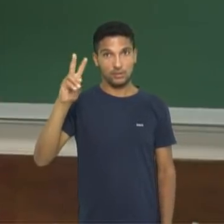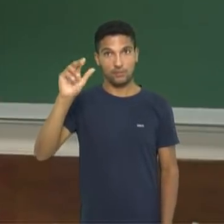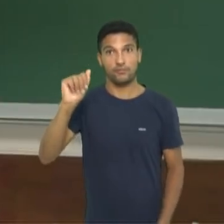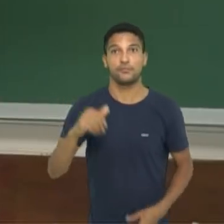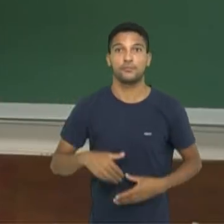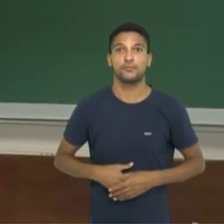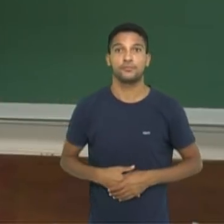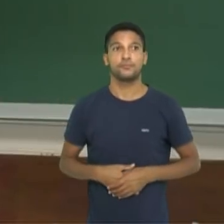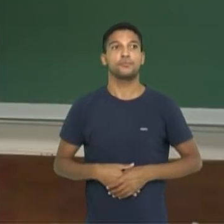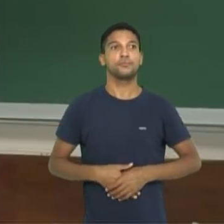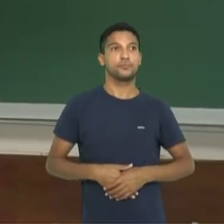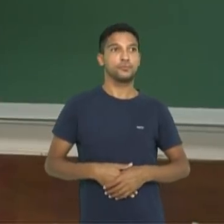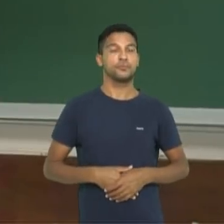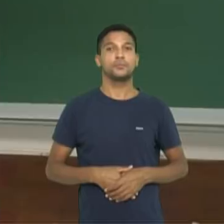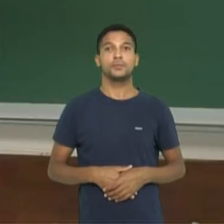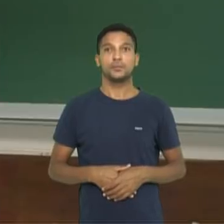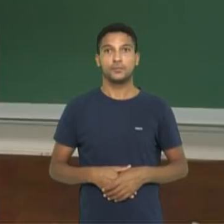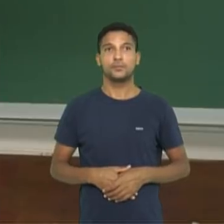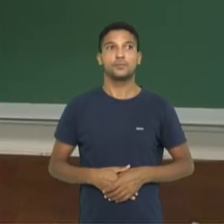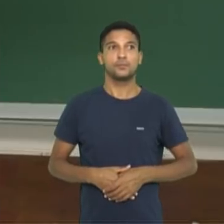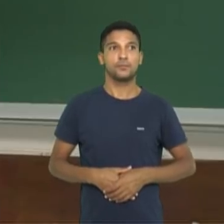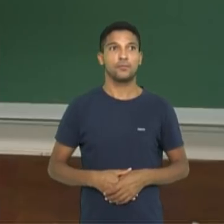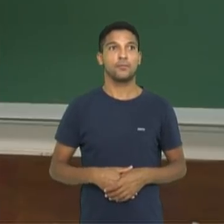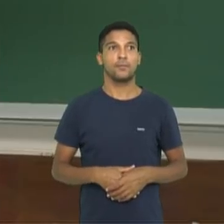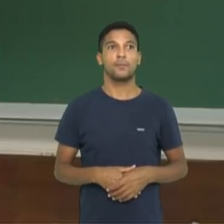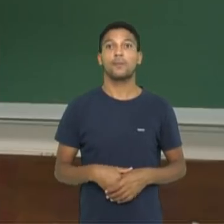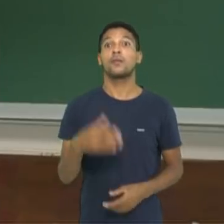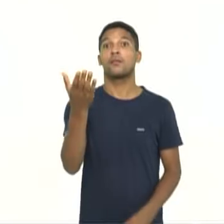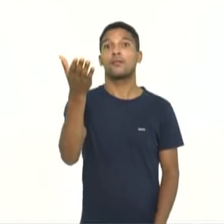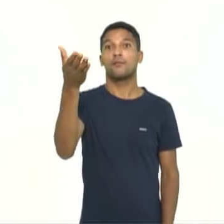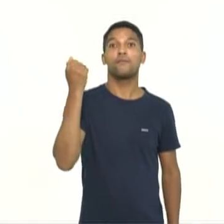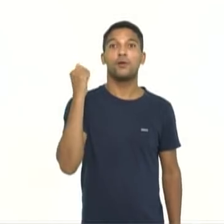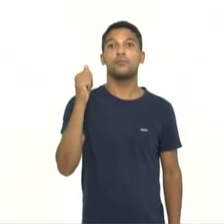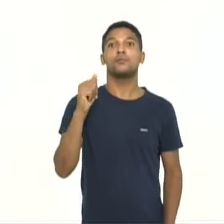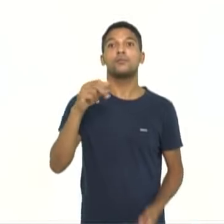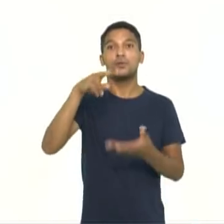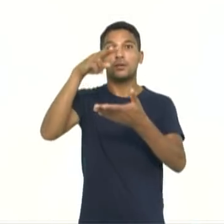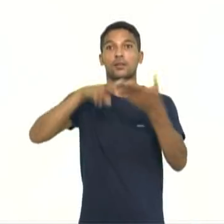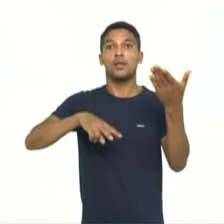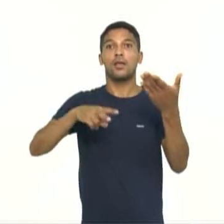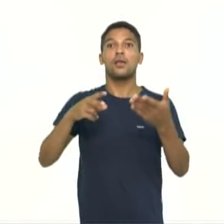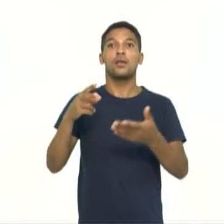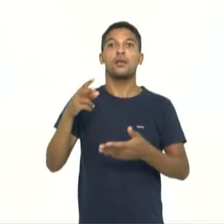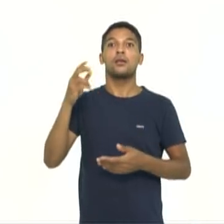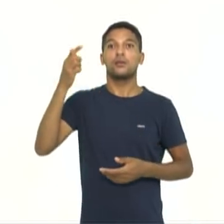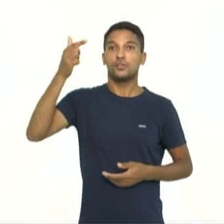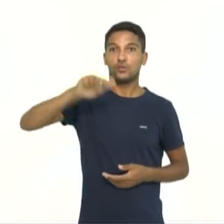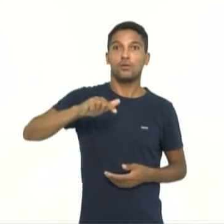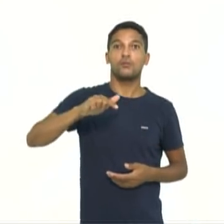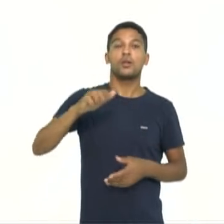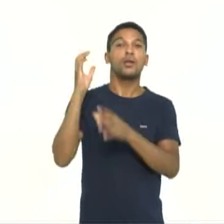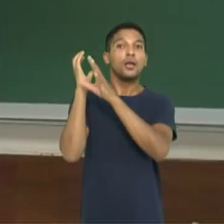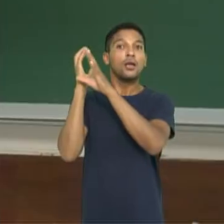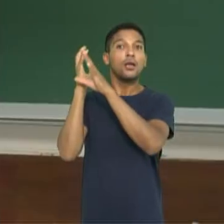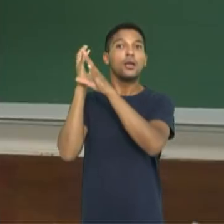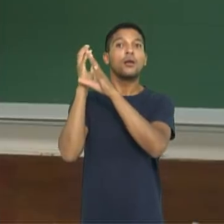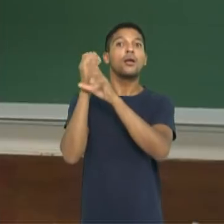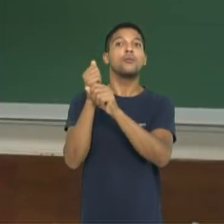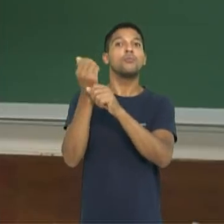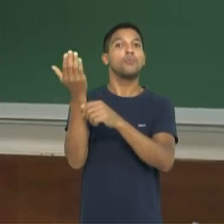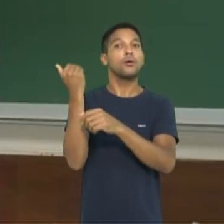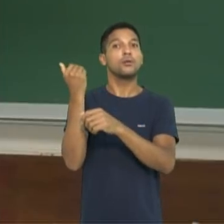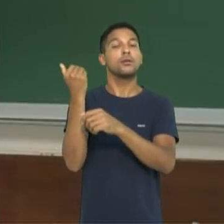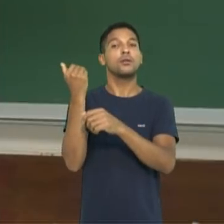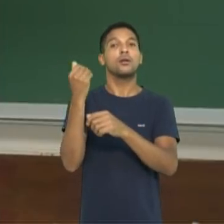pouquinho mais, ok? Vamos reler a reportagem sobre a tragédia em Brumadinho, né, já que